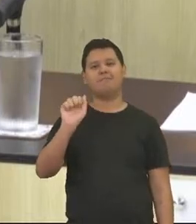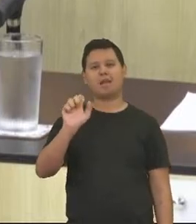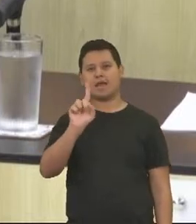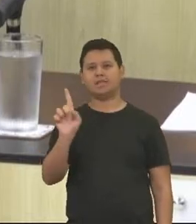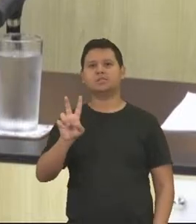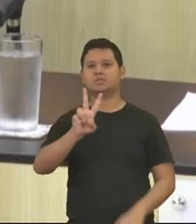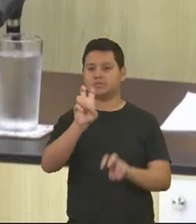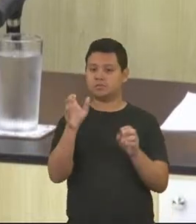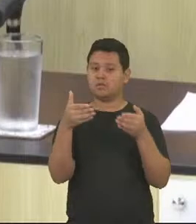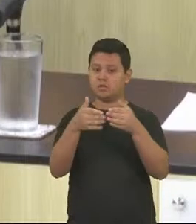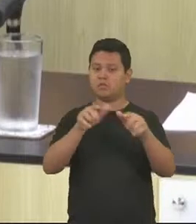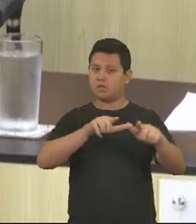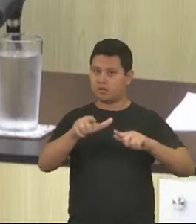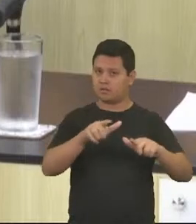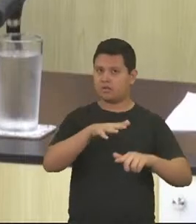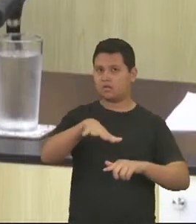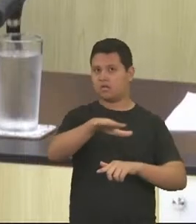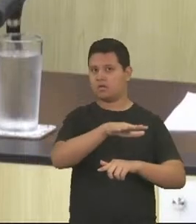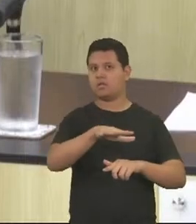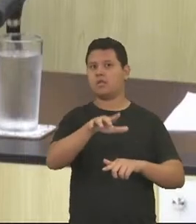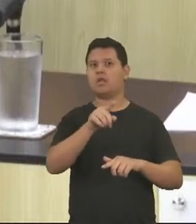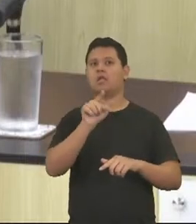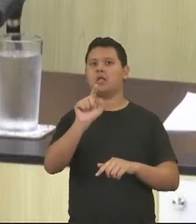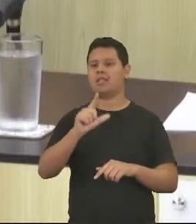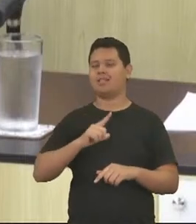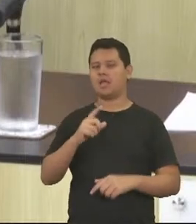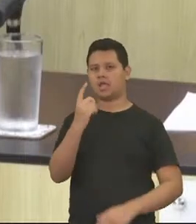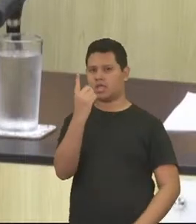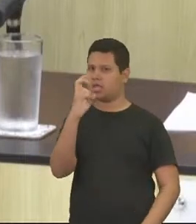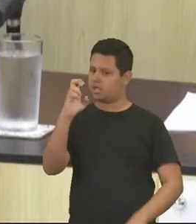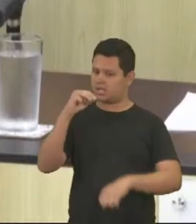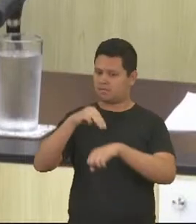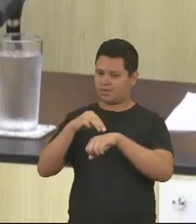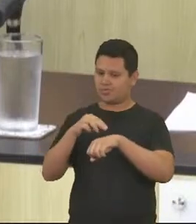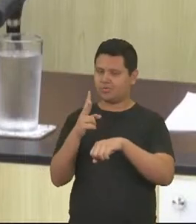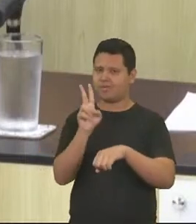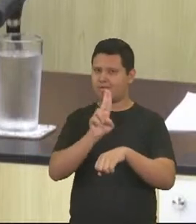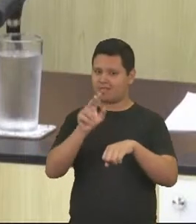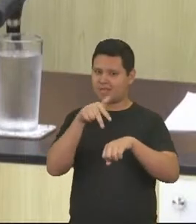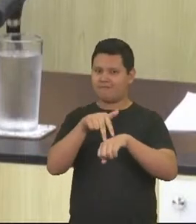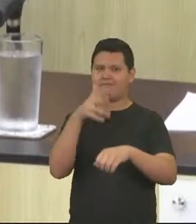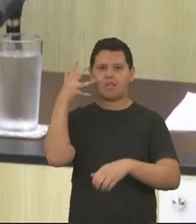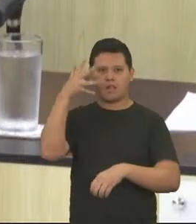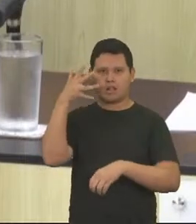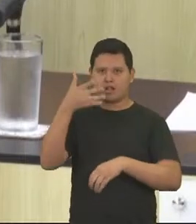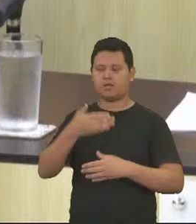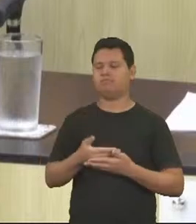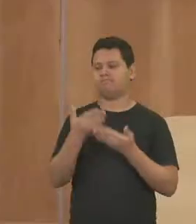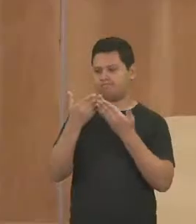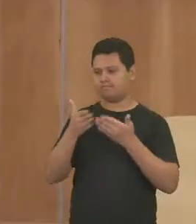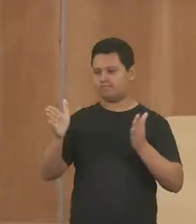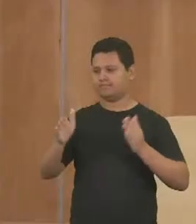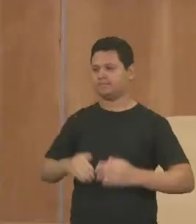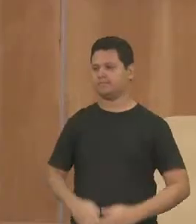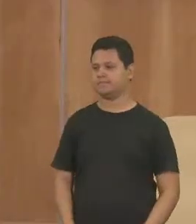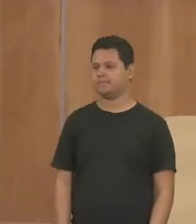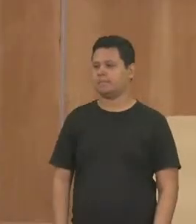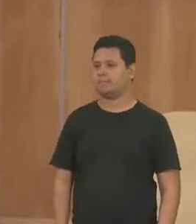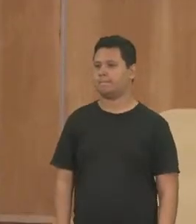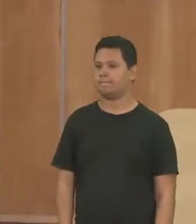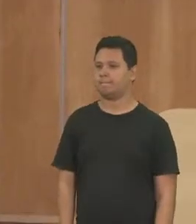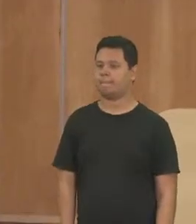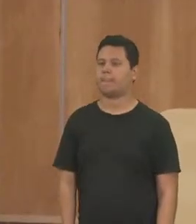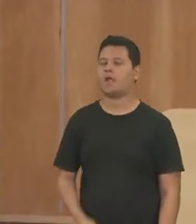trabalhadores. O senhor tem 15 minutos para usar a tribuna, fique à vontade.